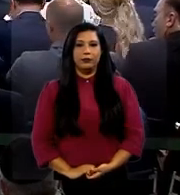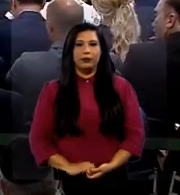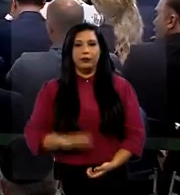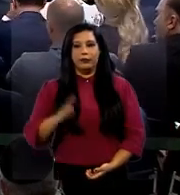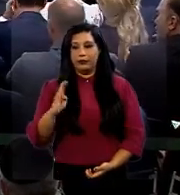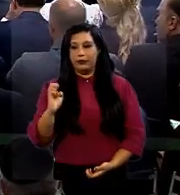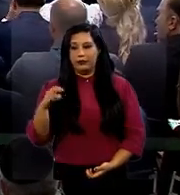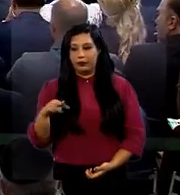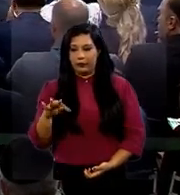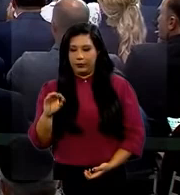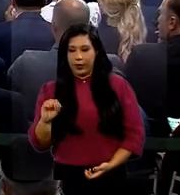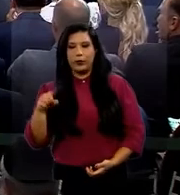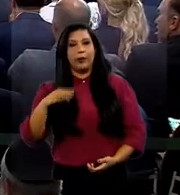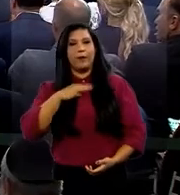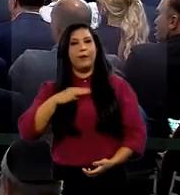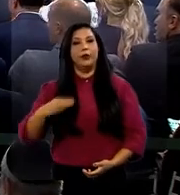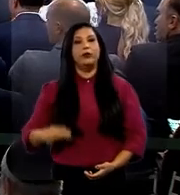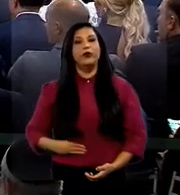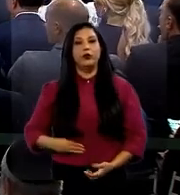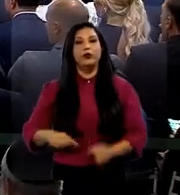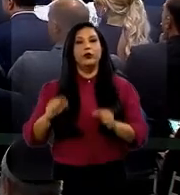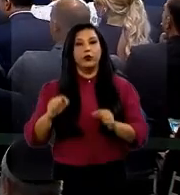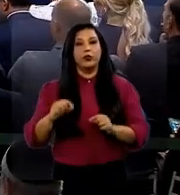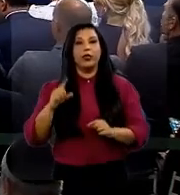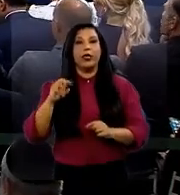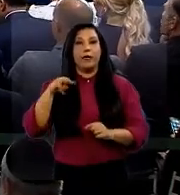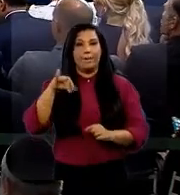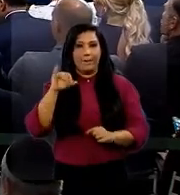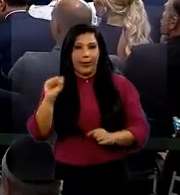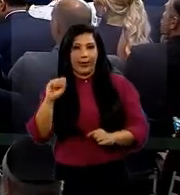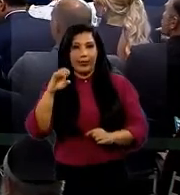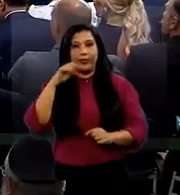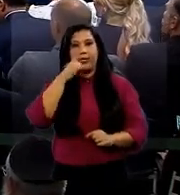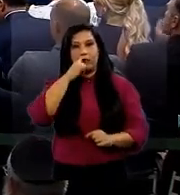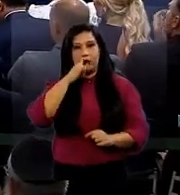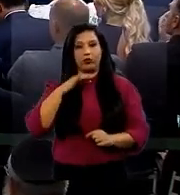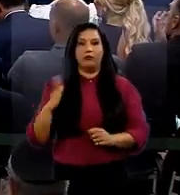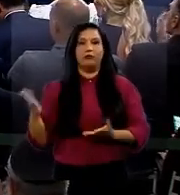Bento Albuquerque, Ministro de Estado de Minas e Energia.